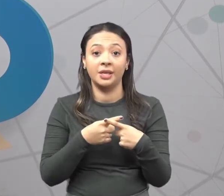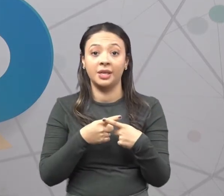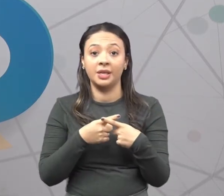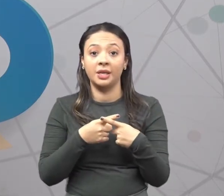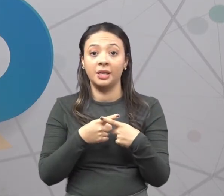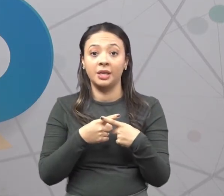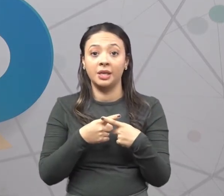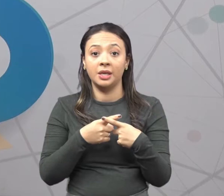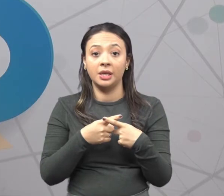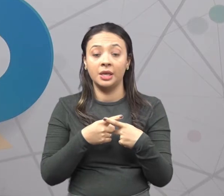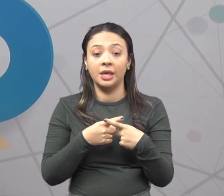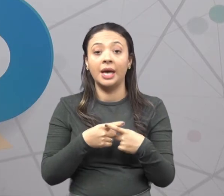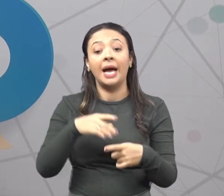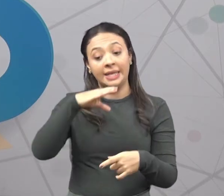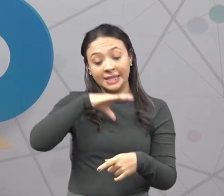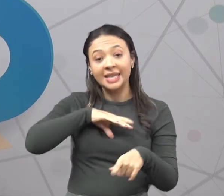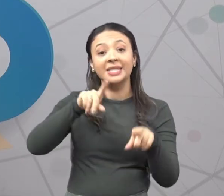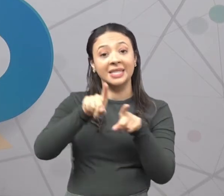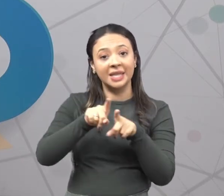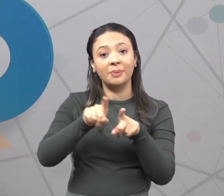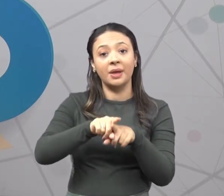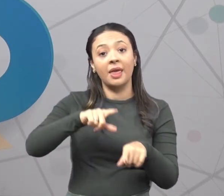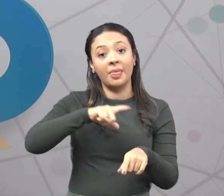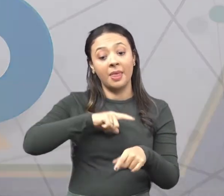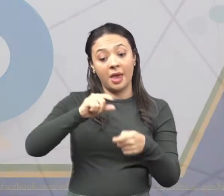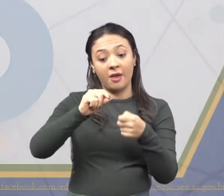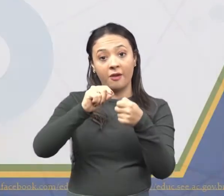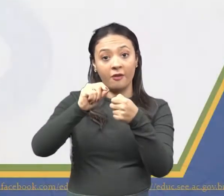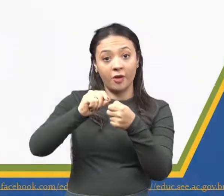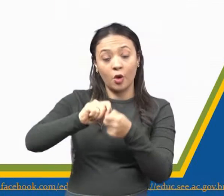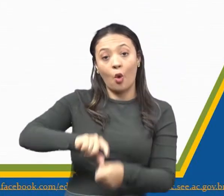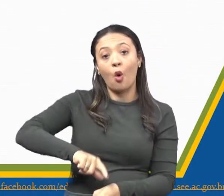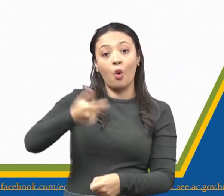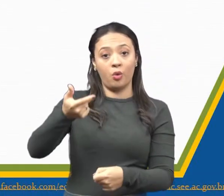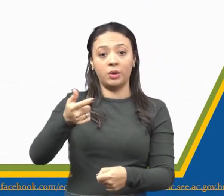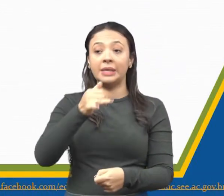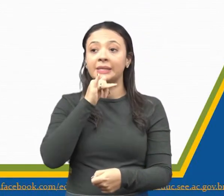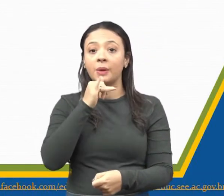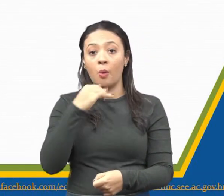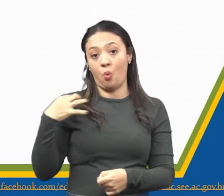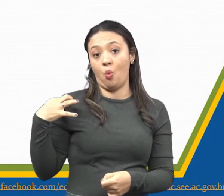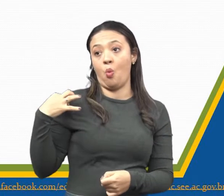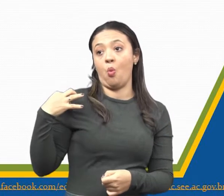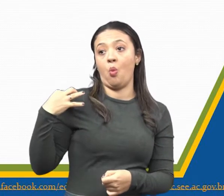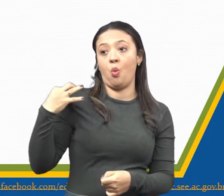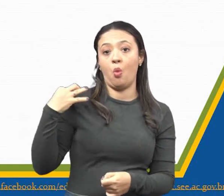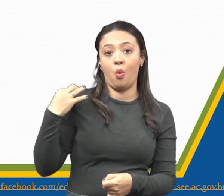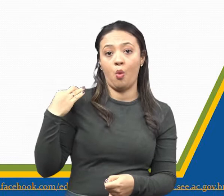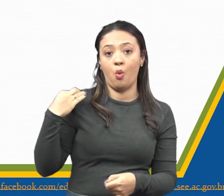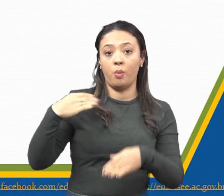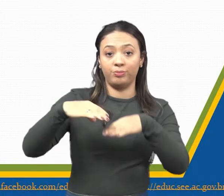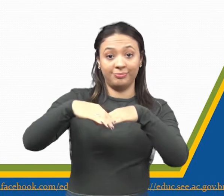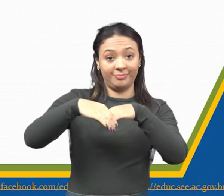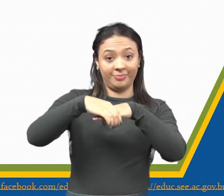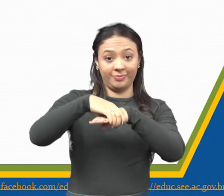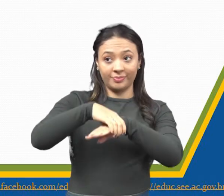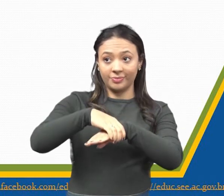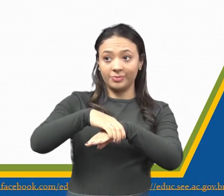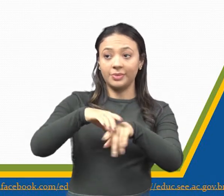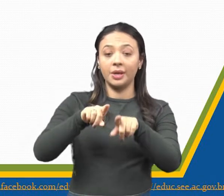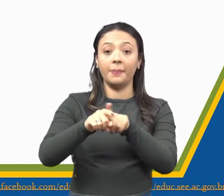tudo eles produzem lá, como, vamos ver aqui os exemplos: vestimentas,